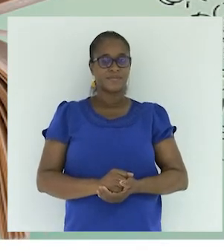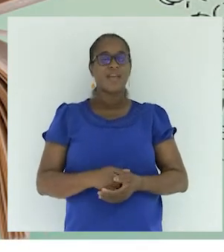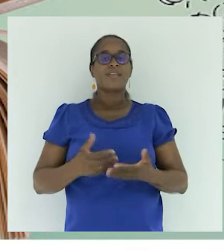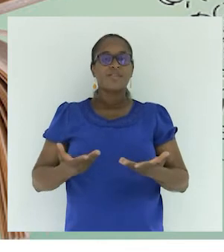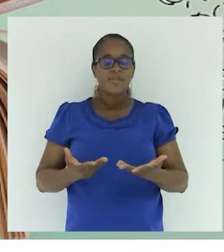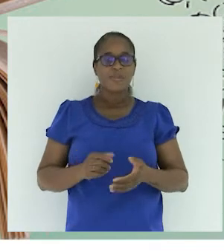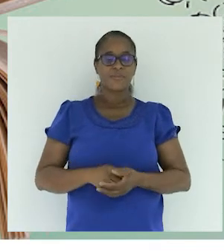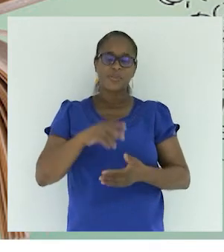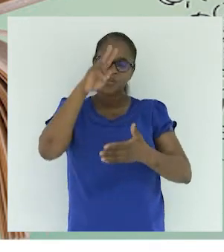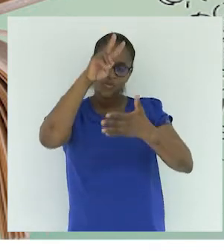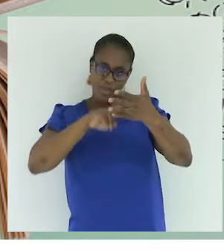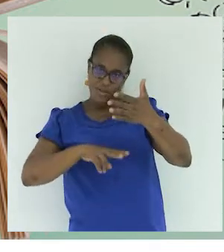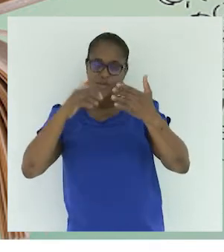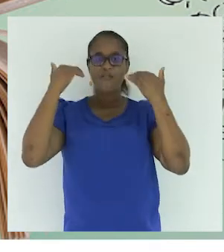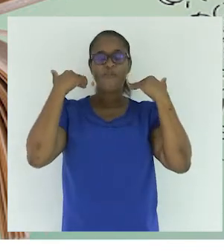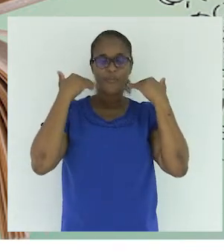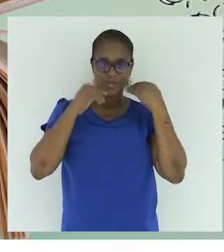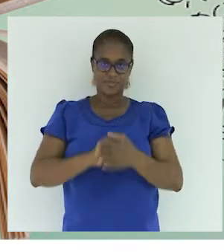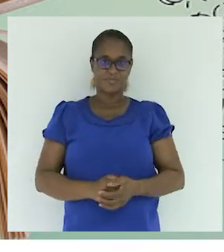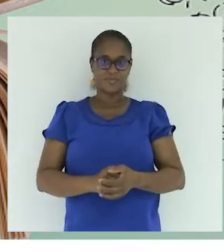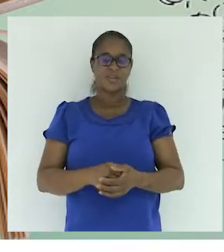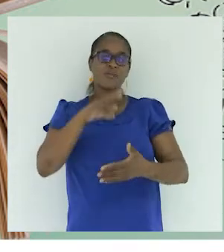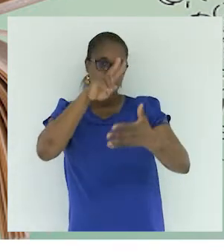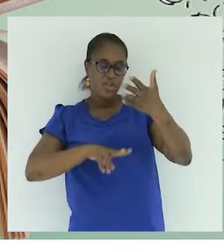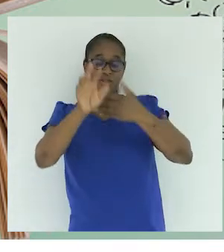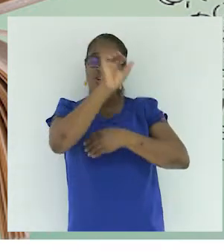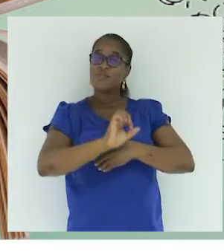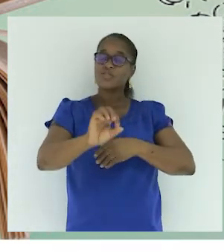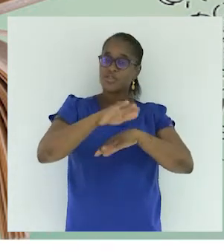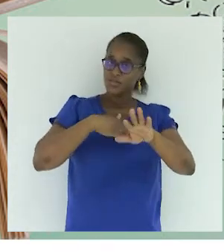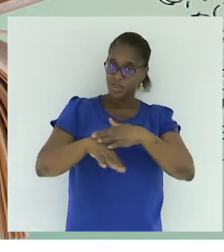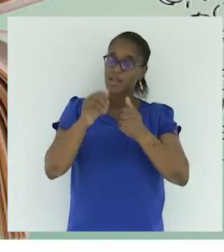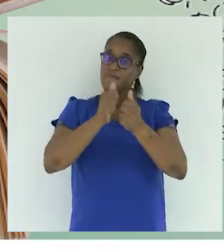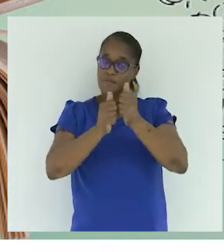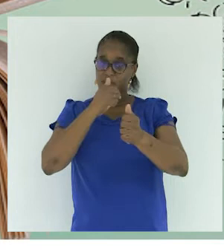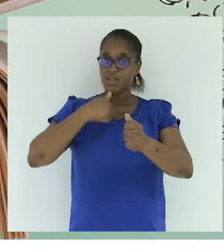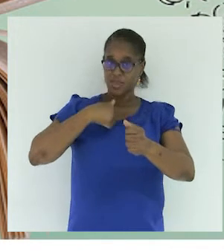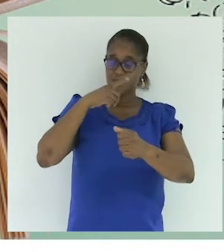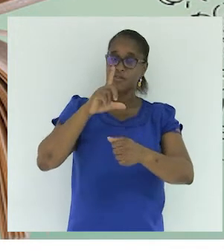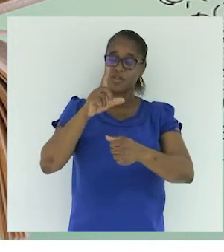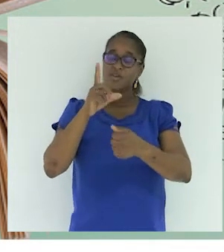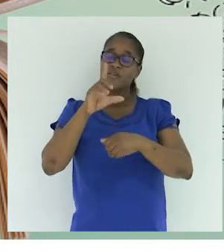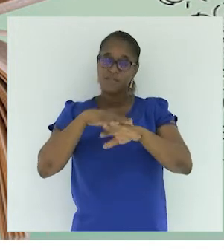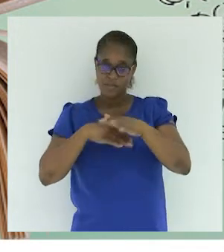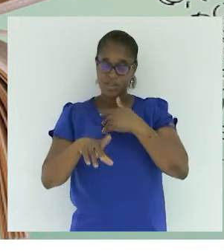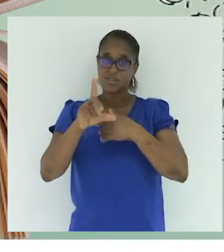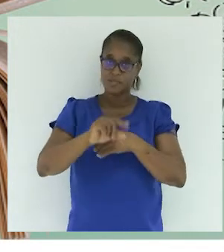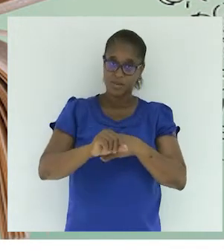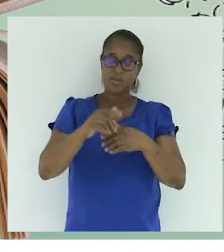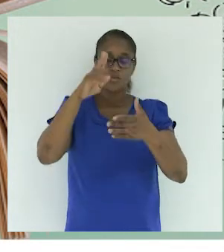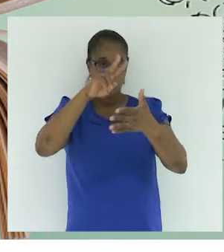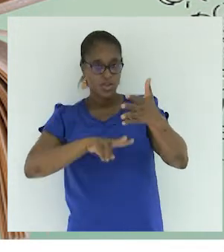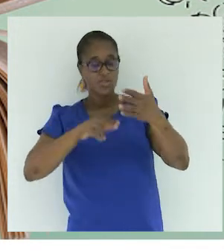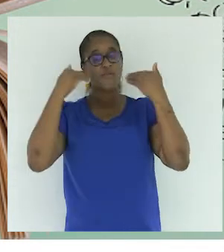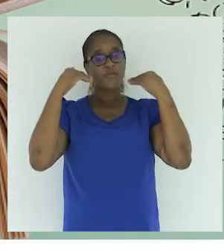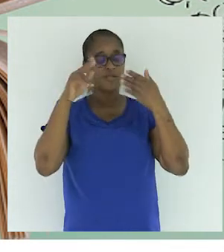Então, o texto informativo, que é o texto que vocês fizeram, aquele folheto que eu também fiz, é um texto informativo.